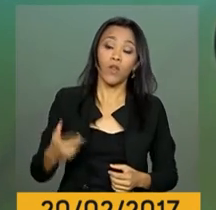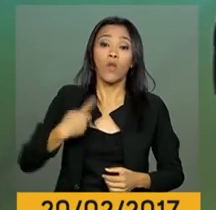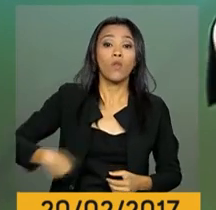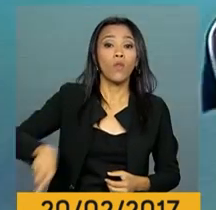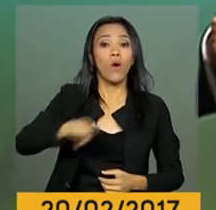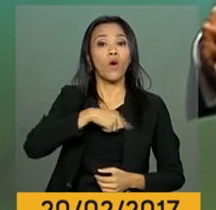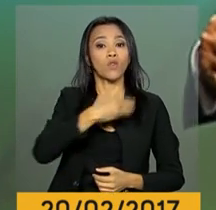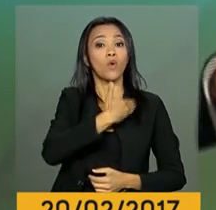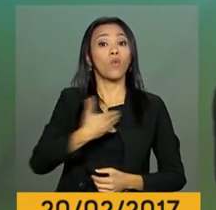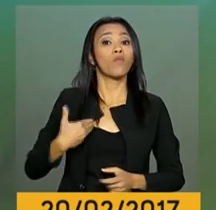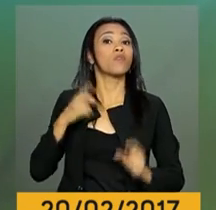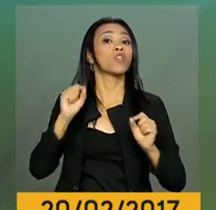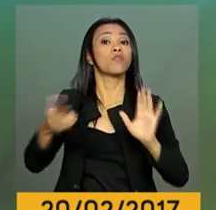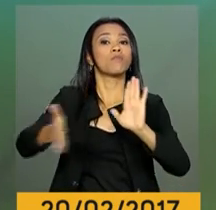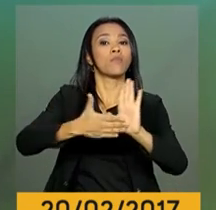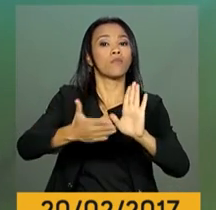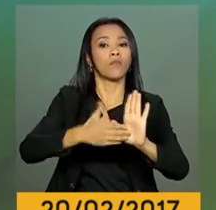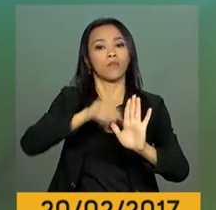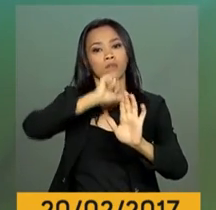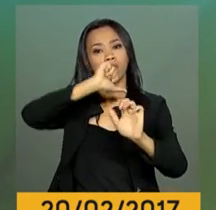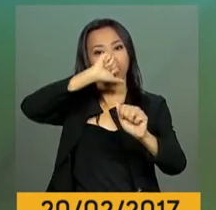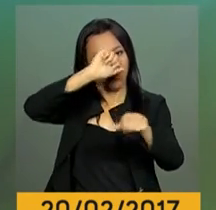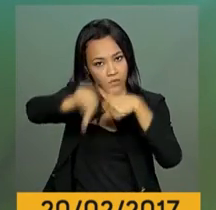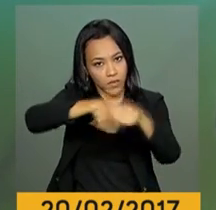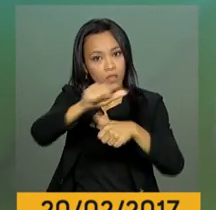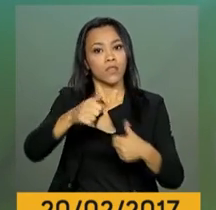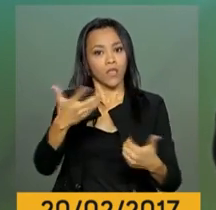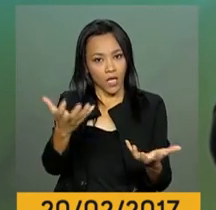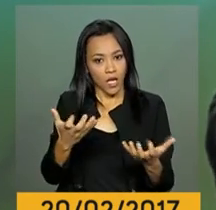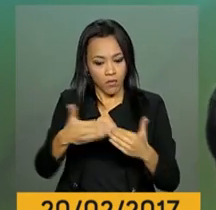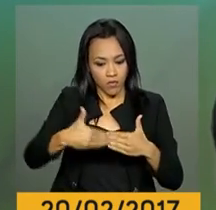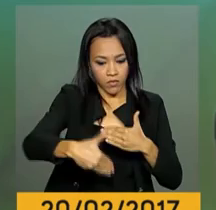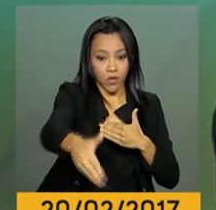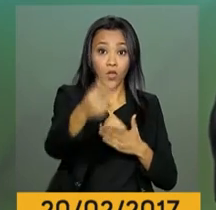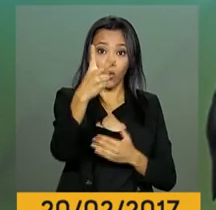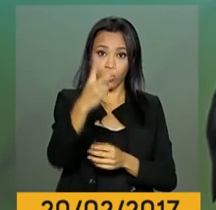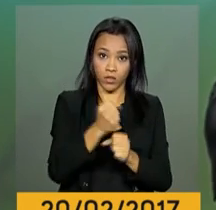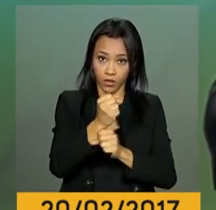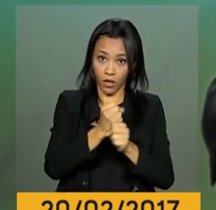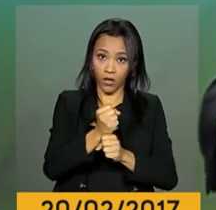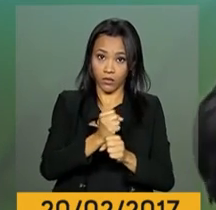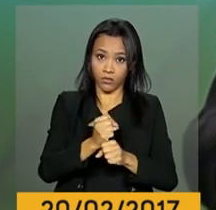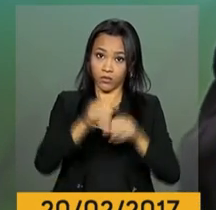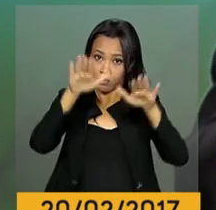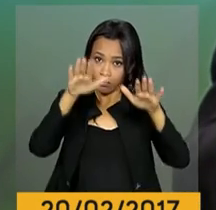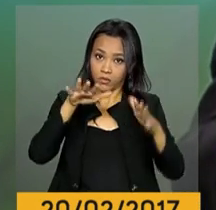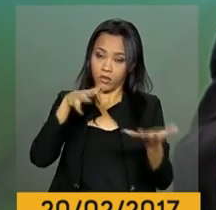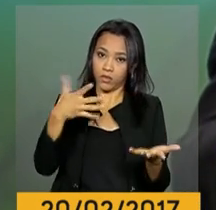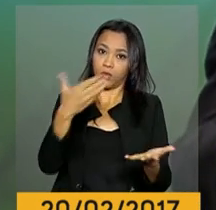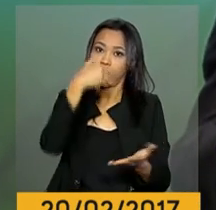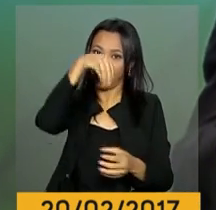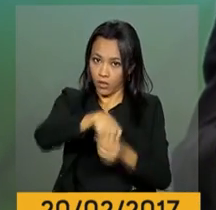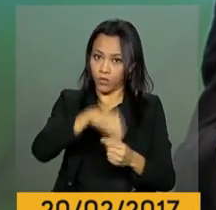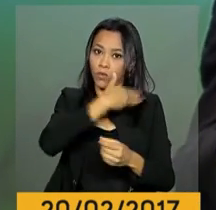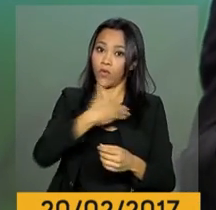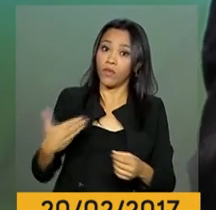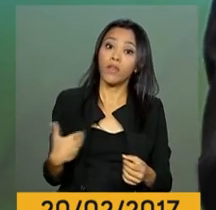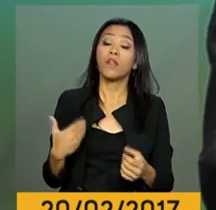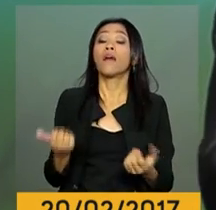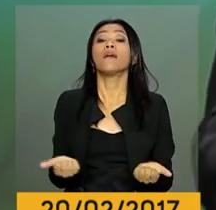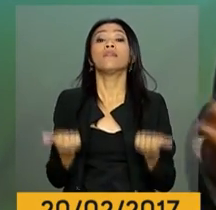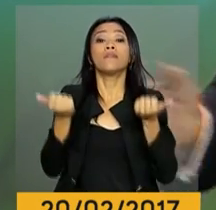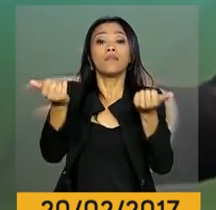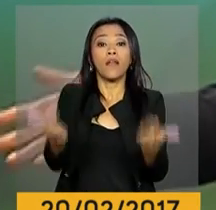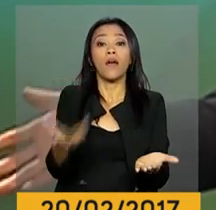governo reformista. Nós queremos passar esses 2 anos para reformar o Brasil e entregar a quem venha,